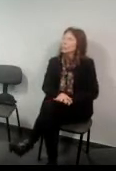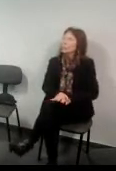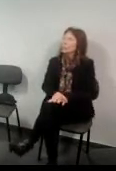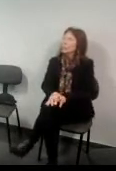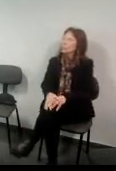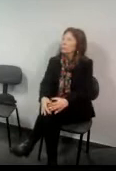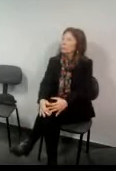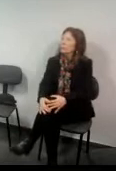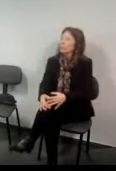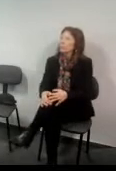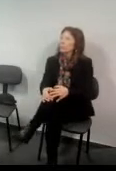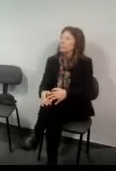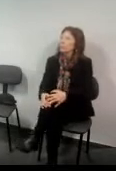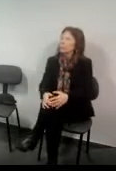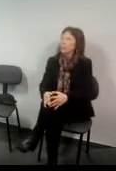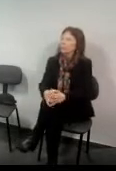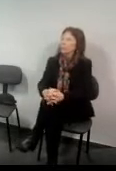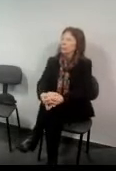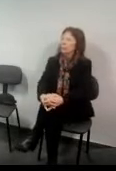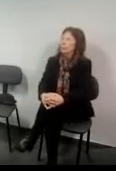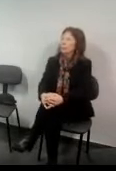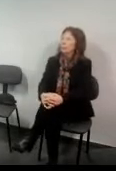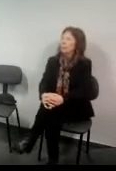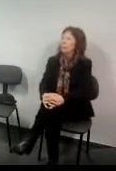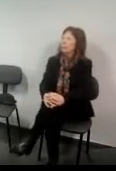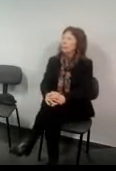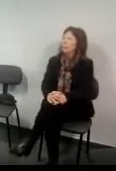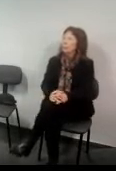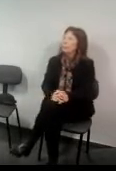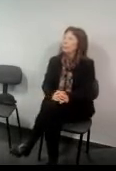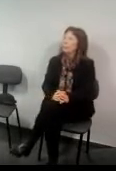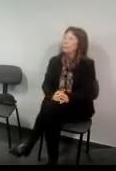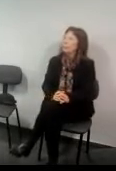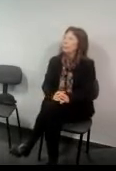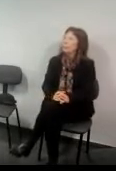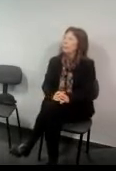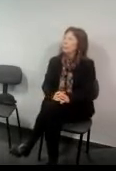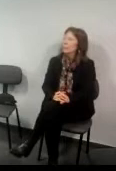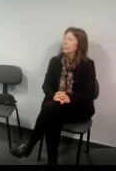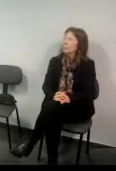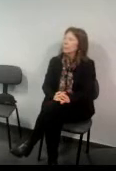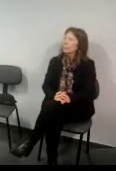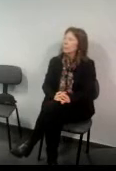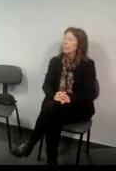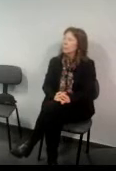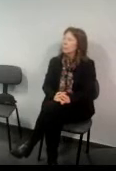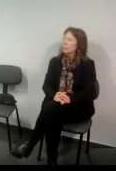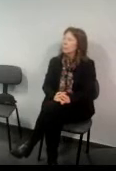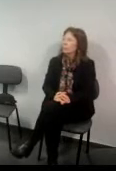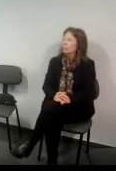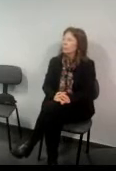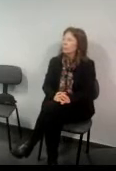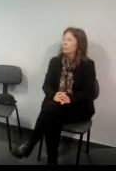Dor de cabeça. Assim. Dor de cabeça pode ter diversas origens, desde doenças físicas até